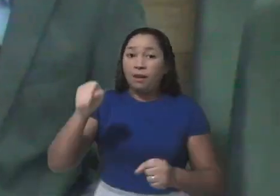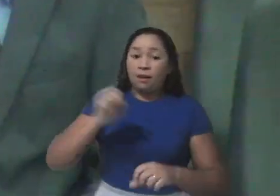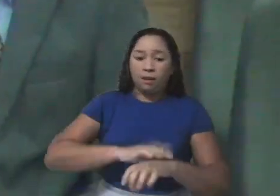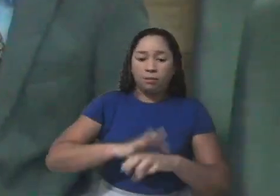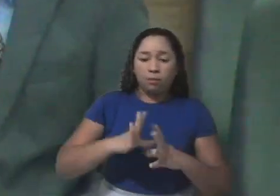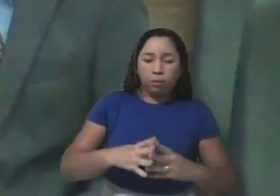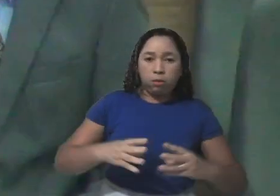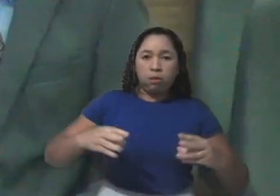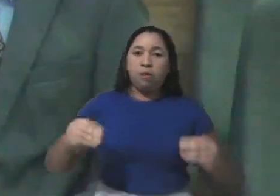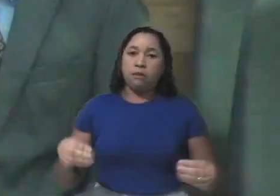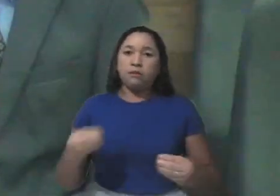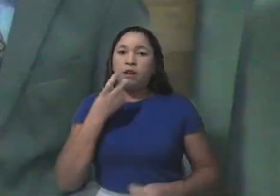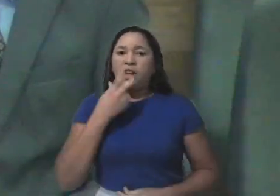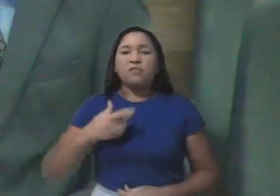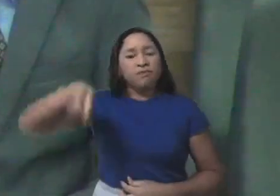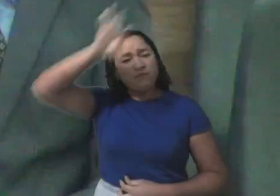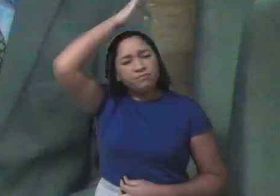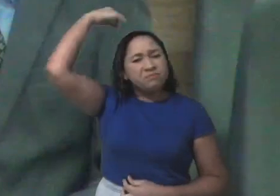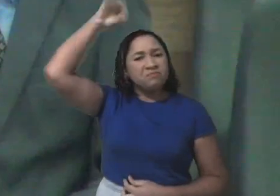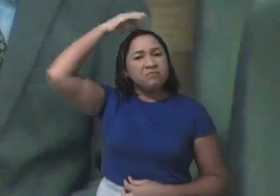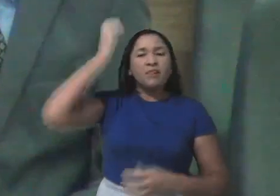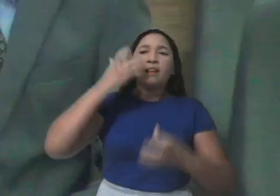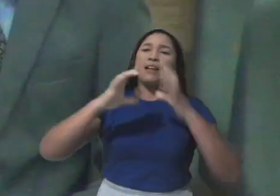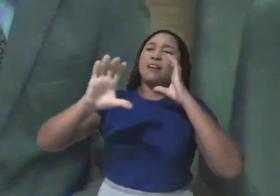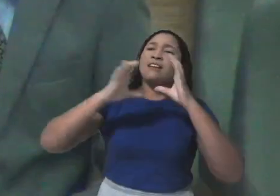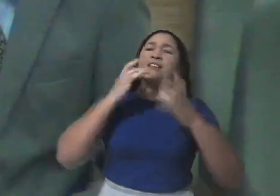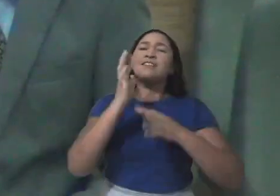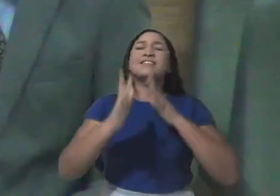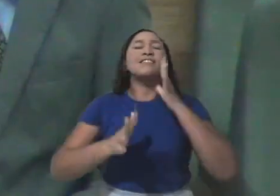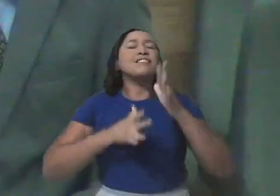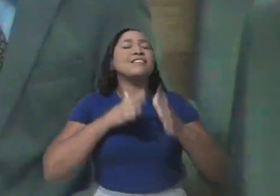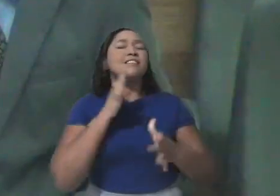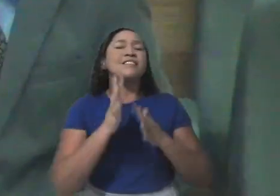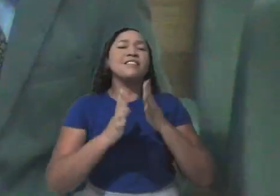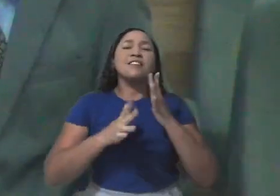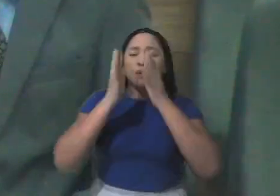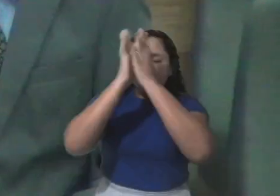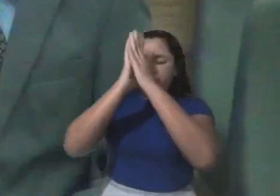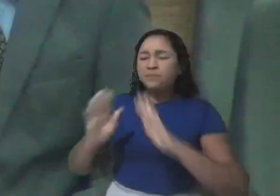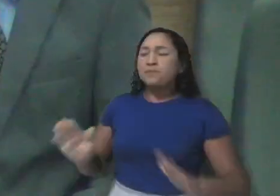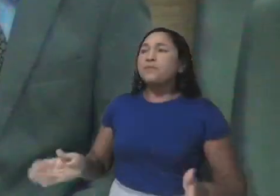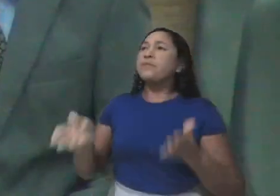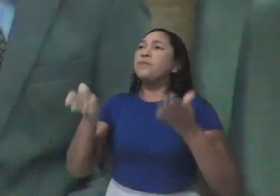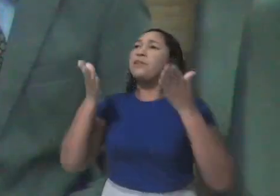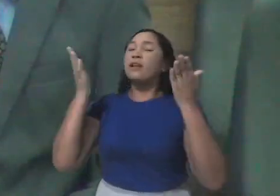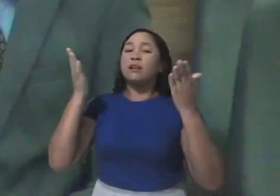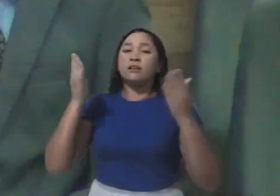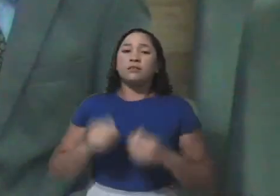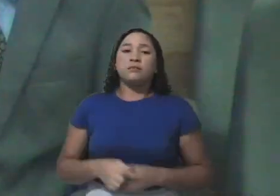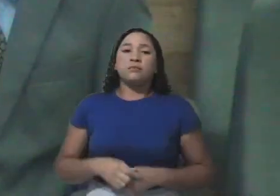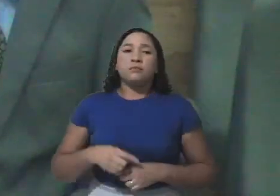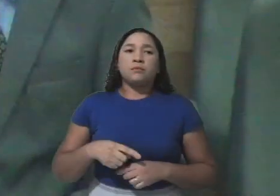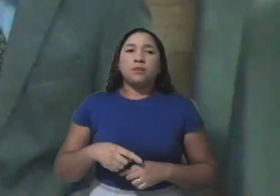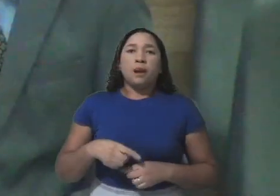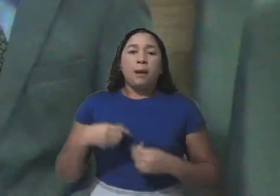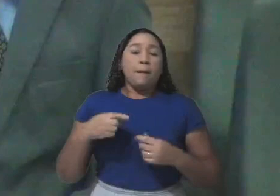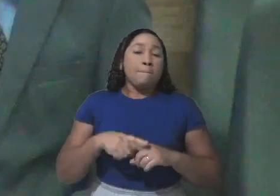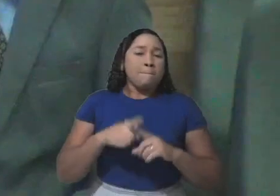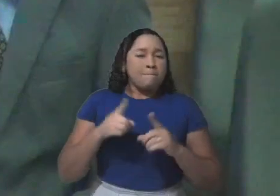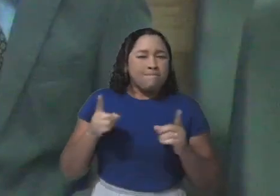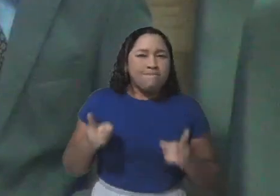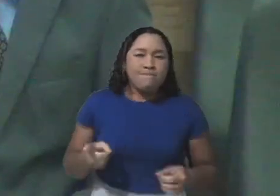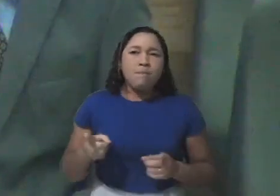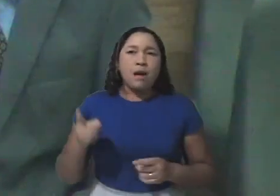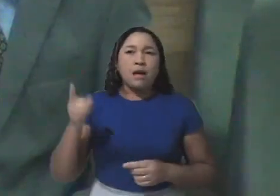línguas estranhas, cantar belos hinos e adorar. E não queremos saber de arrependimento, de